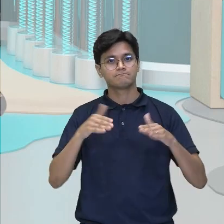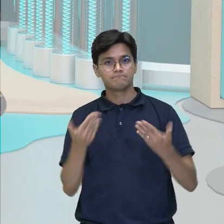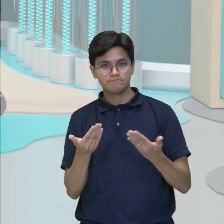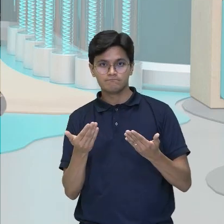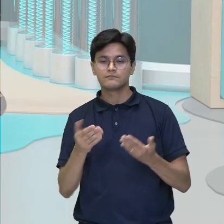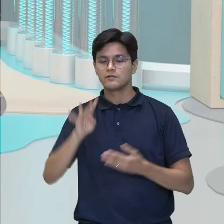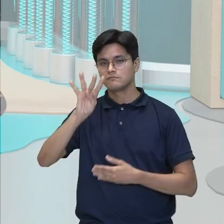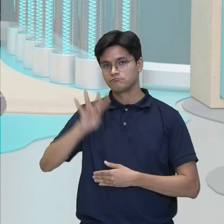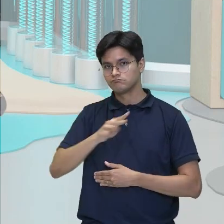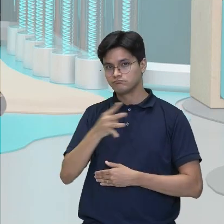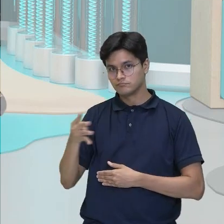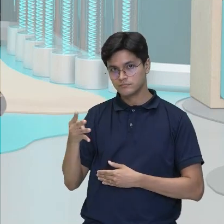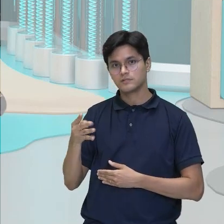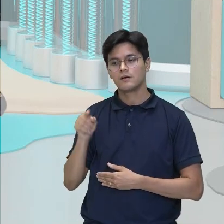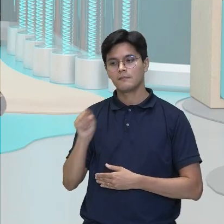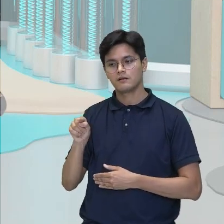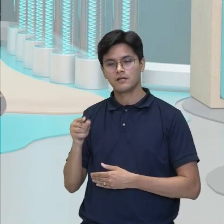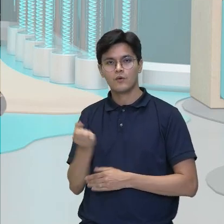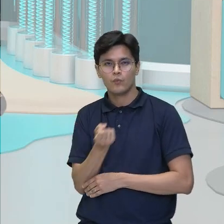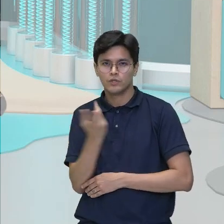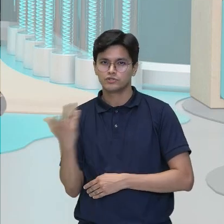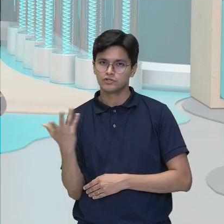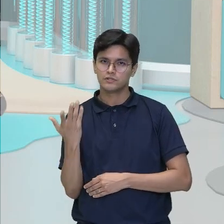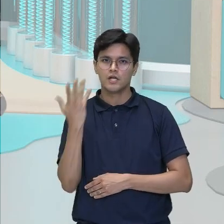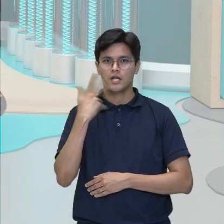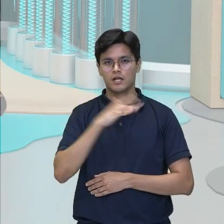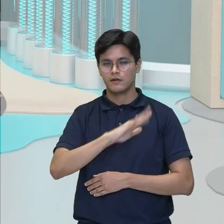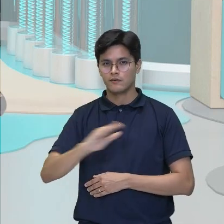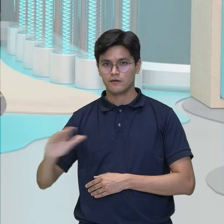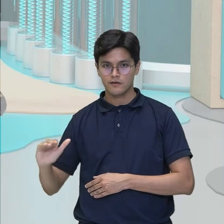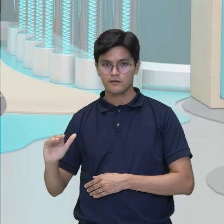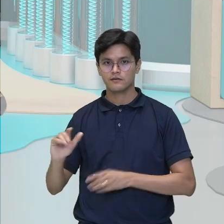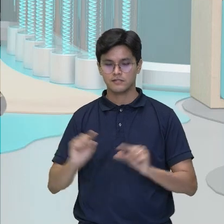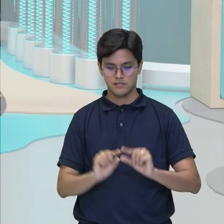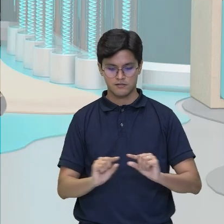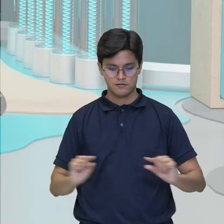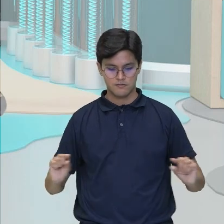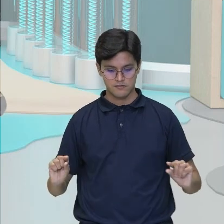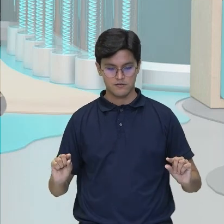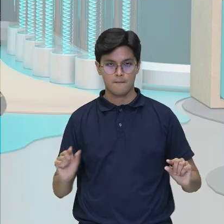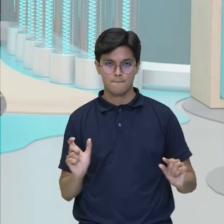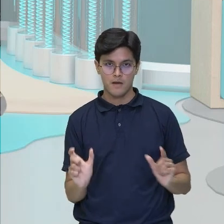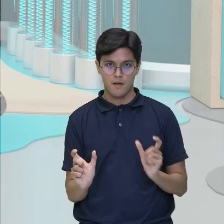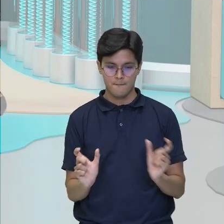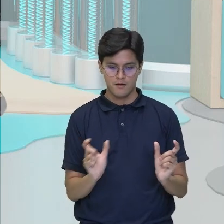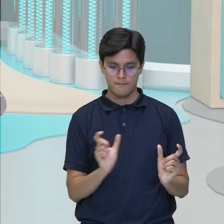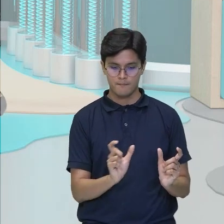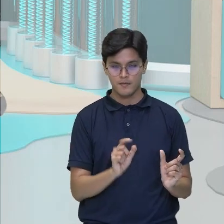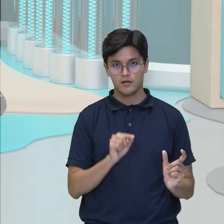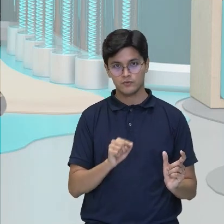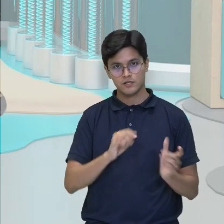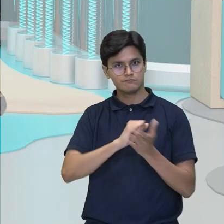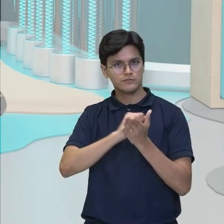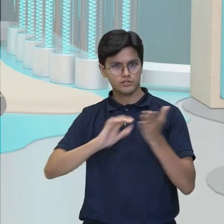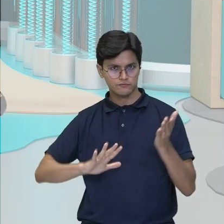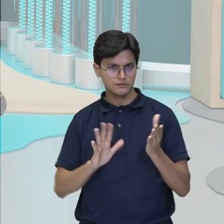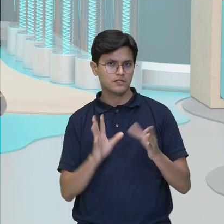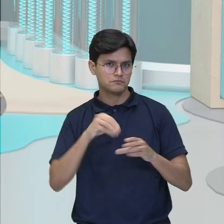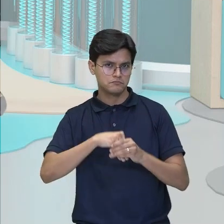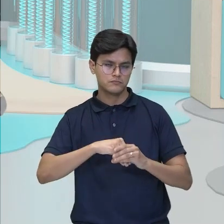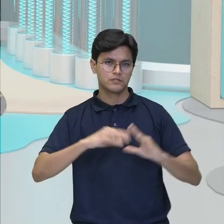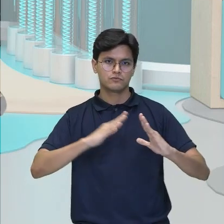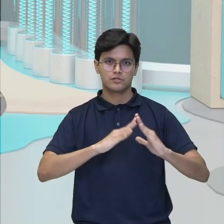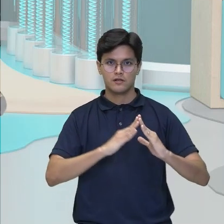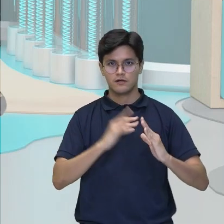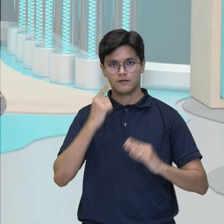ele vai contar o número das crianças. E aqui embaixo, você pode ver as atividades que elas fazem em casa. Então,